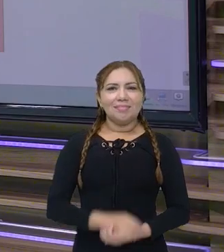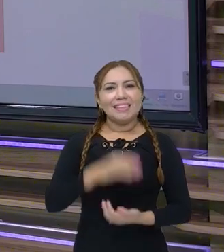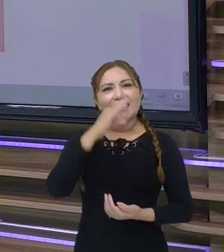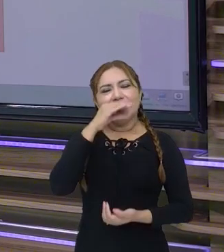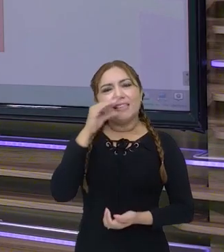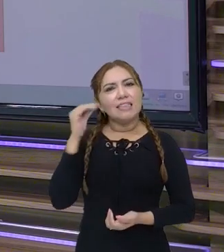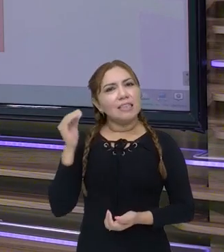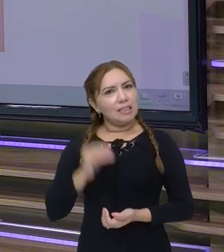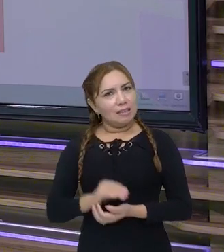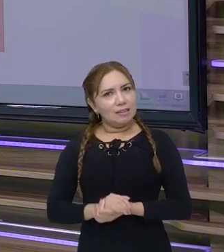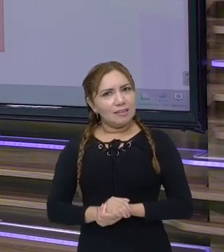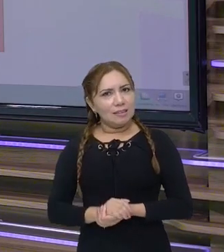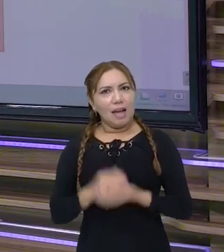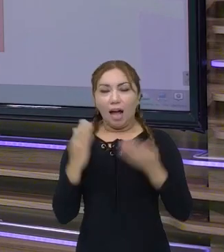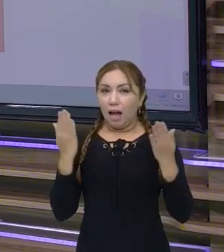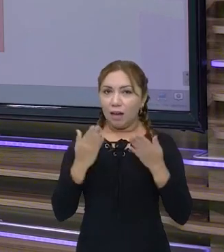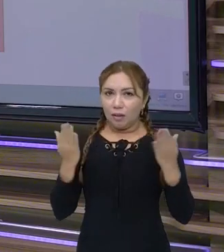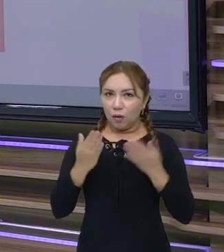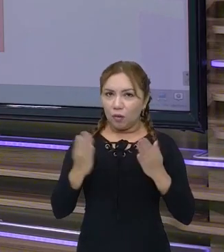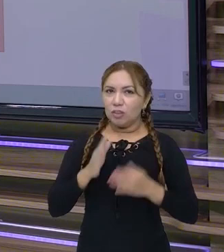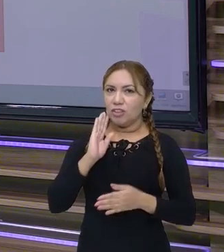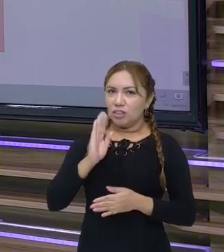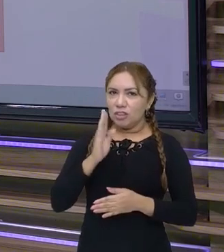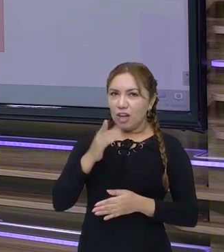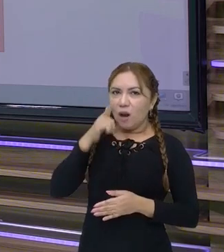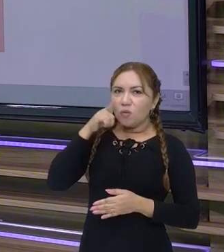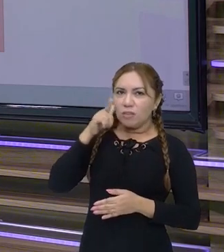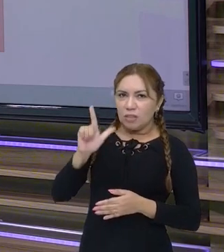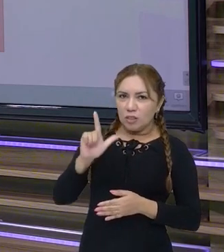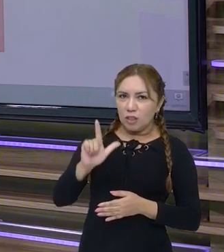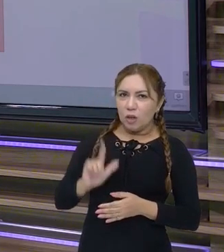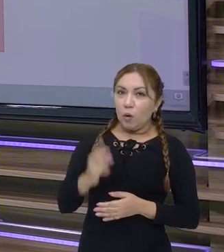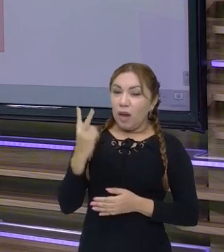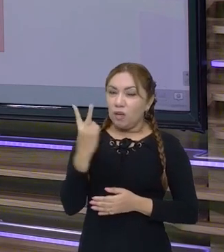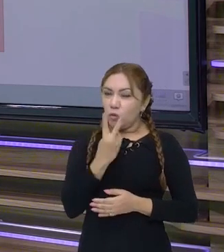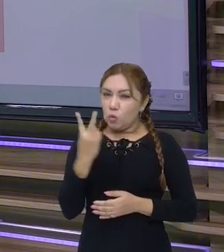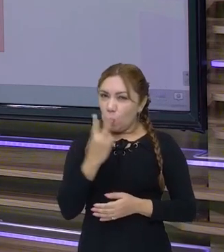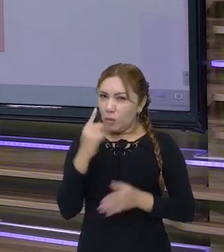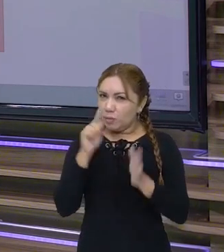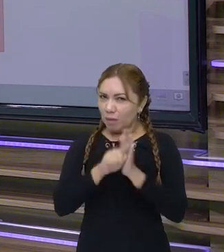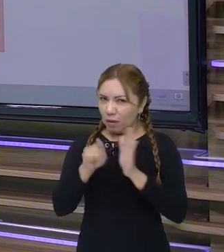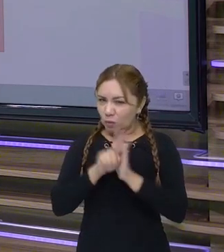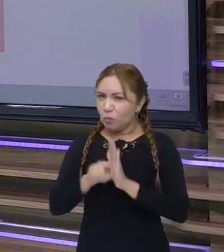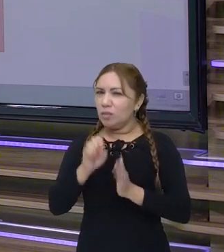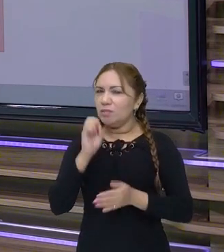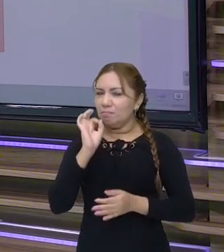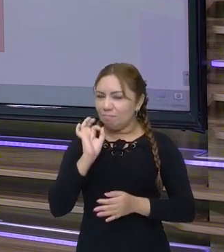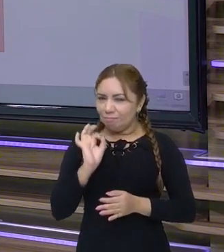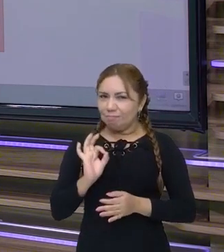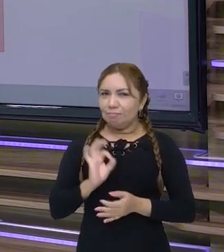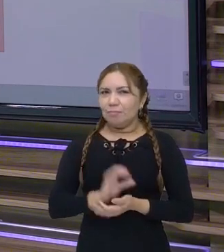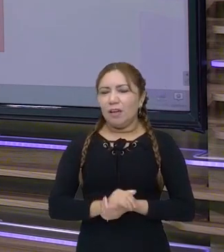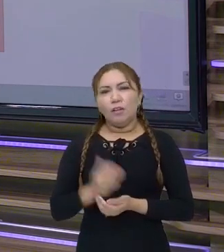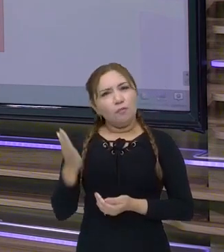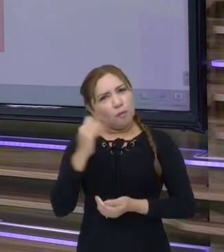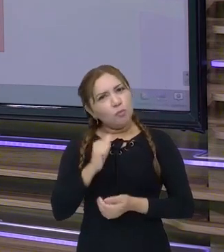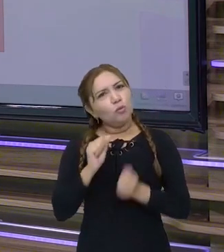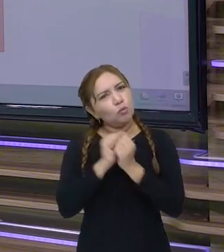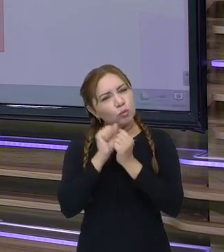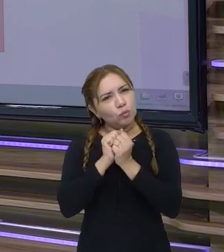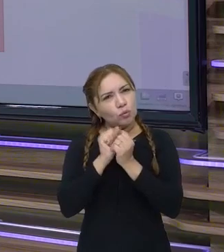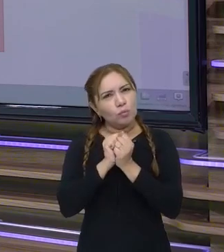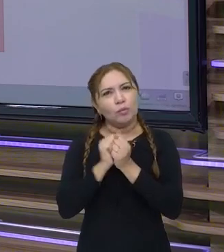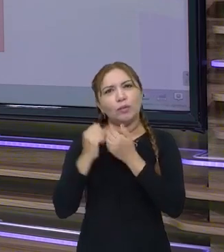Crianças, agora que vocês já conseguiram resolver os nossos 2 desafios do dia, vamos lá juntinhos